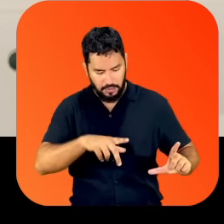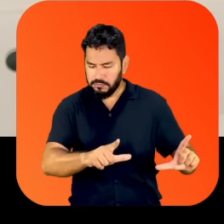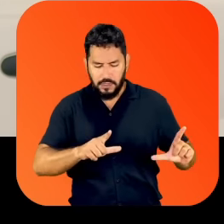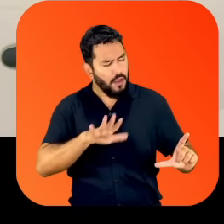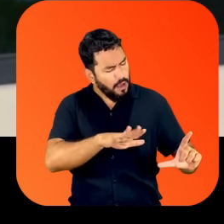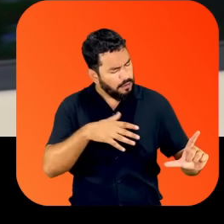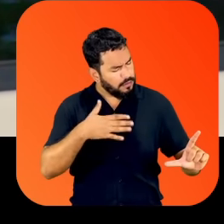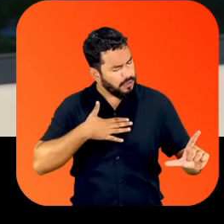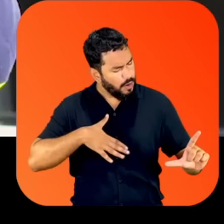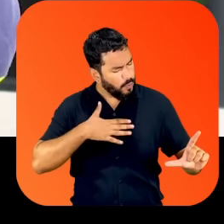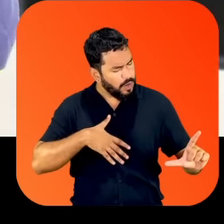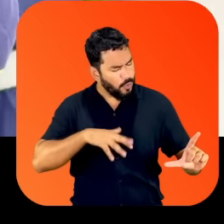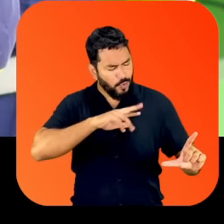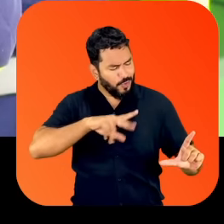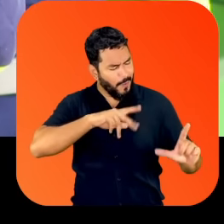ler essa notificação, por favor.